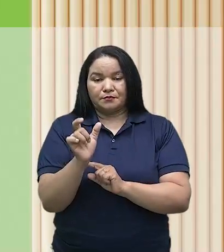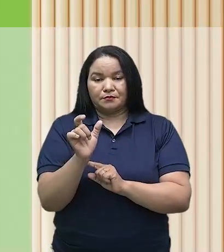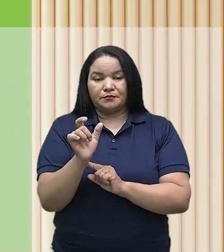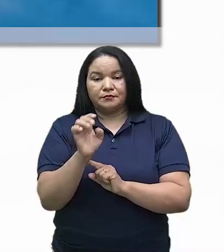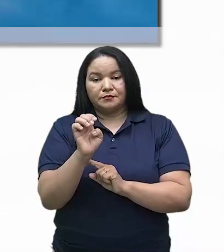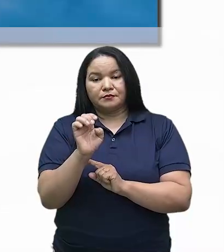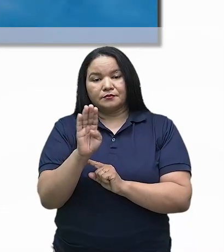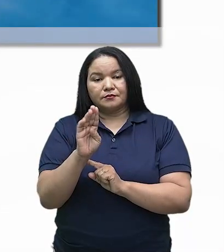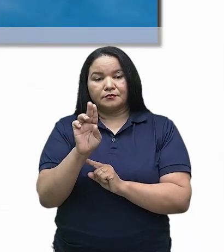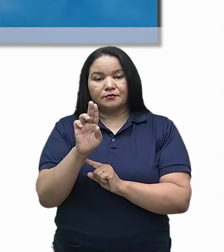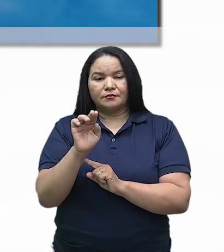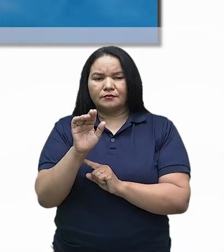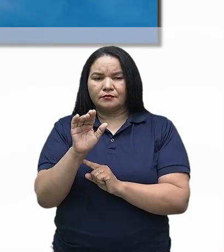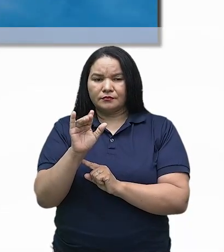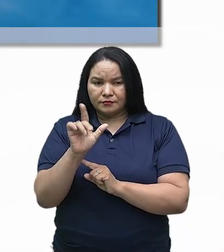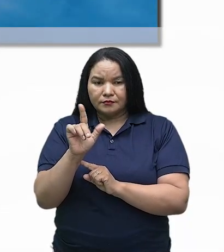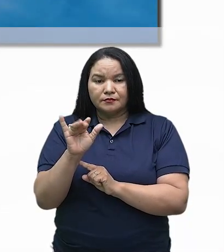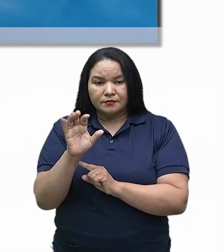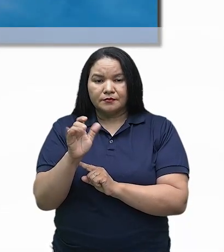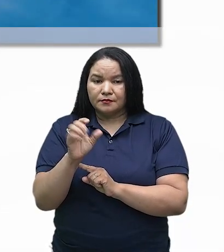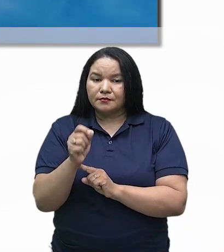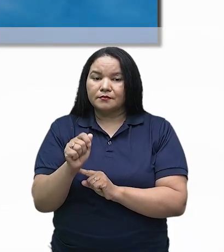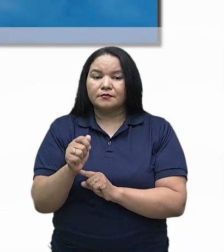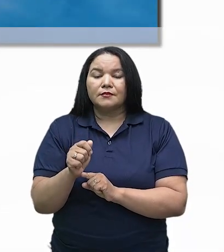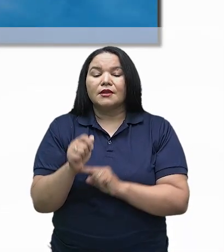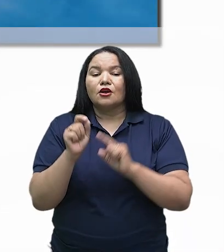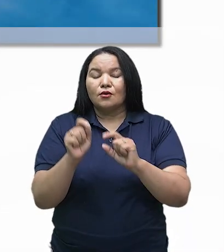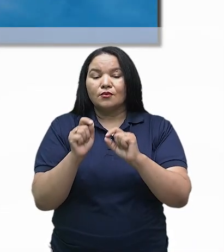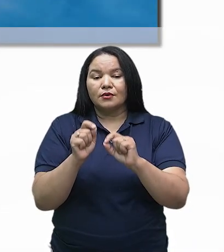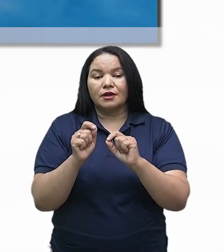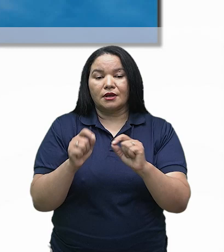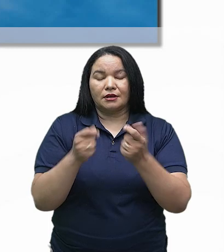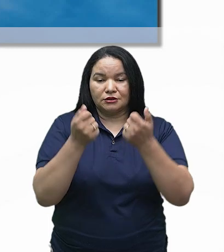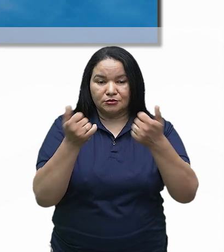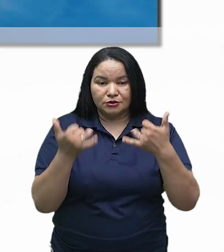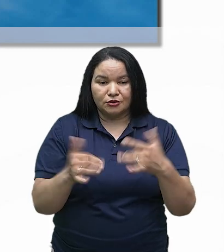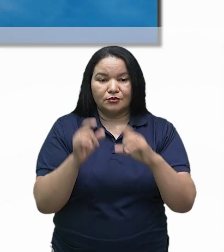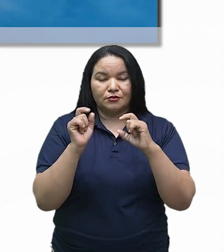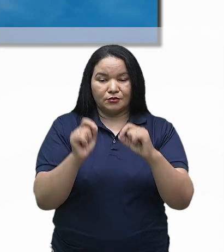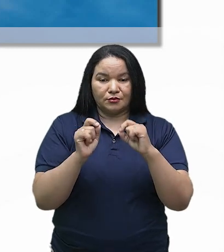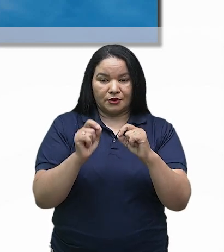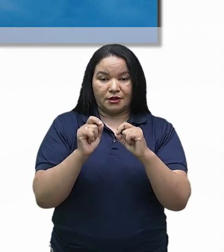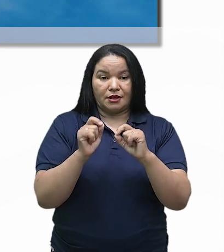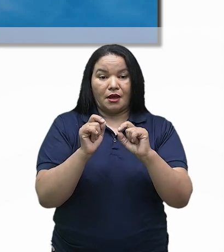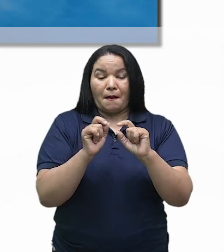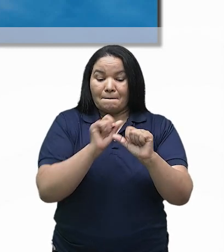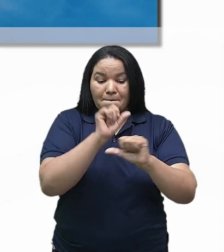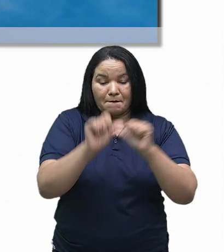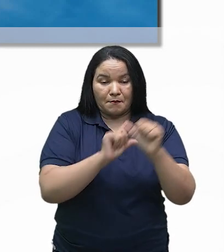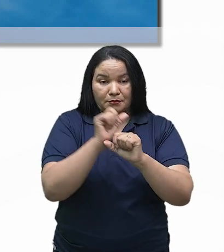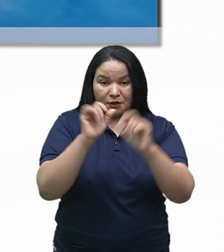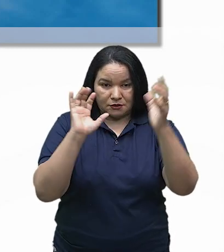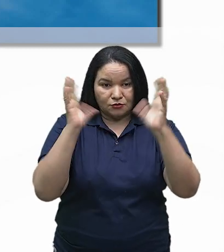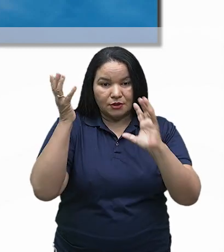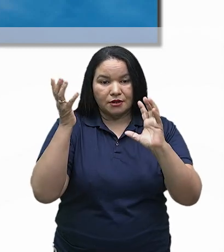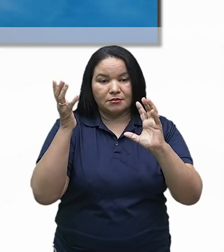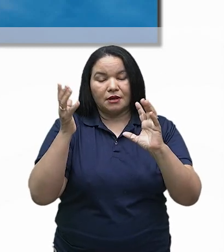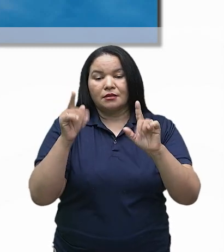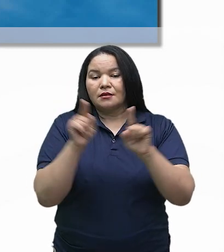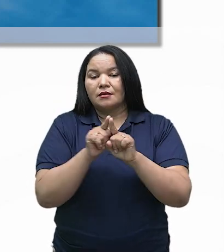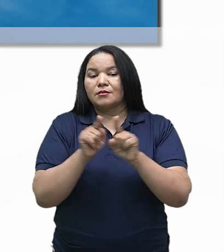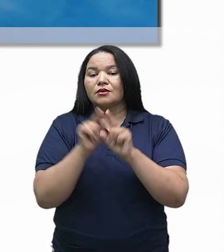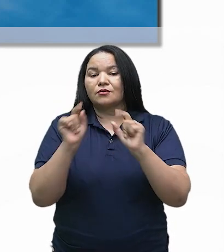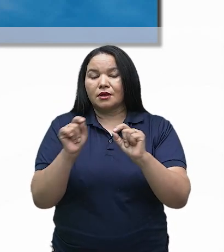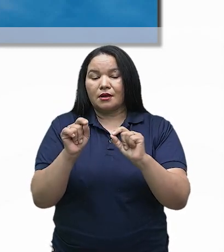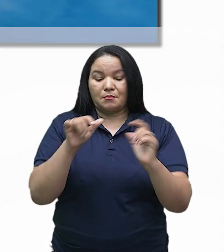ebulição global. Esse termo é utilizado para descrever o atual estágio de mudanças climáticas, pelo